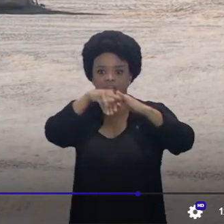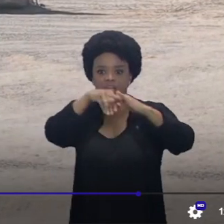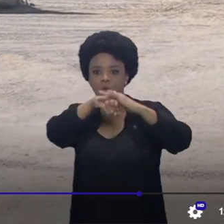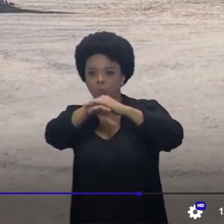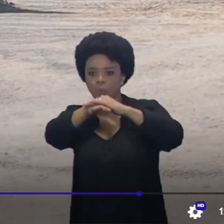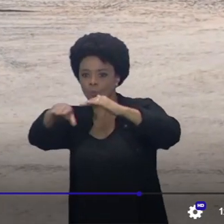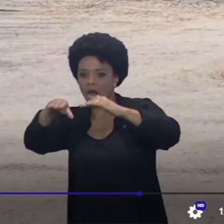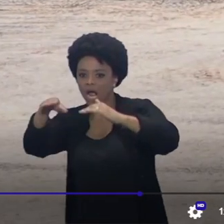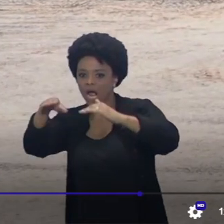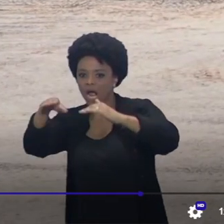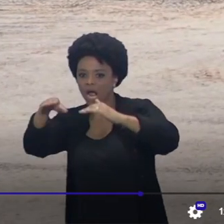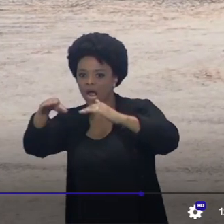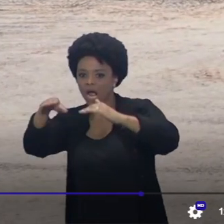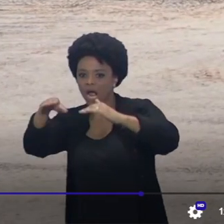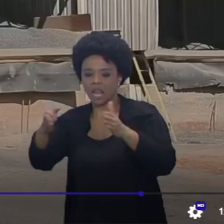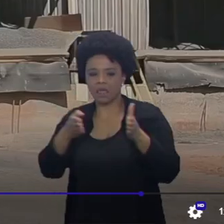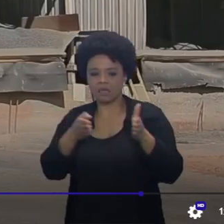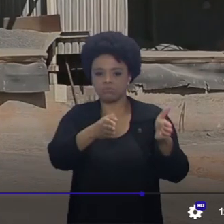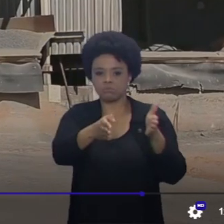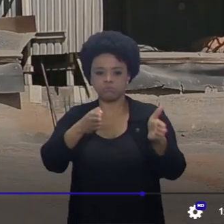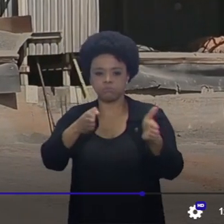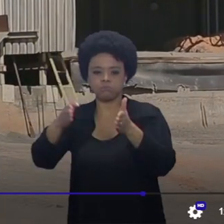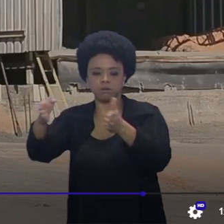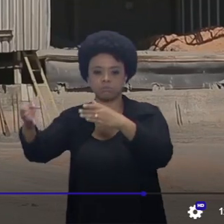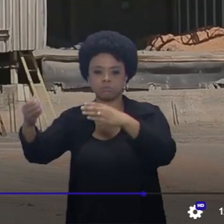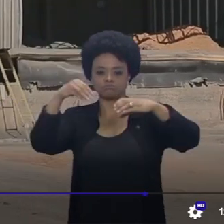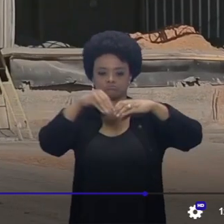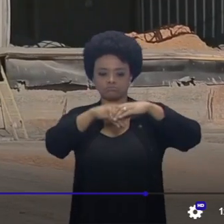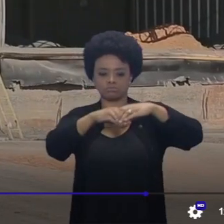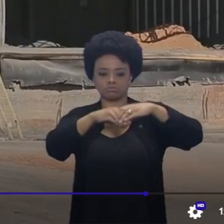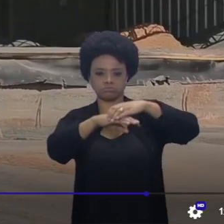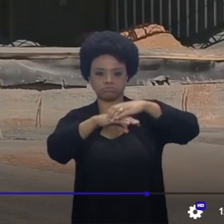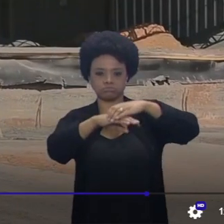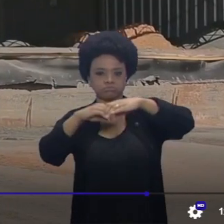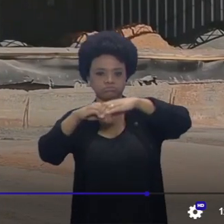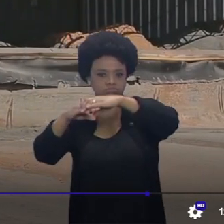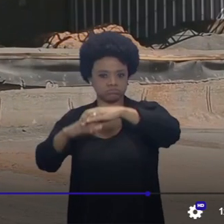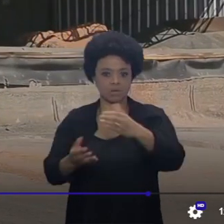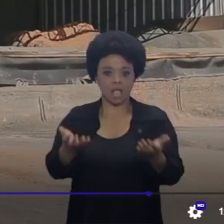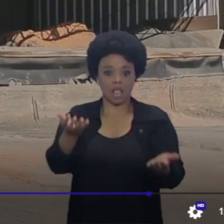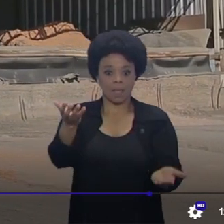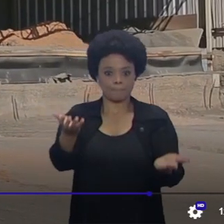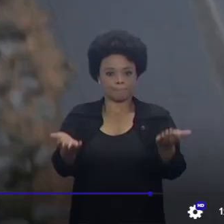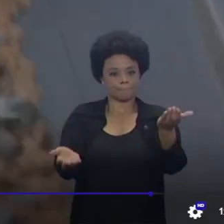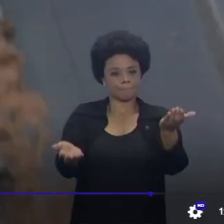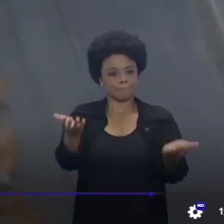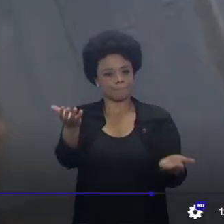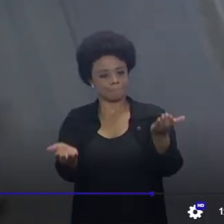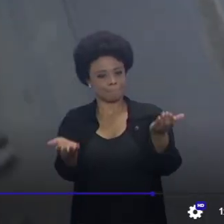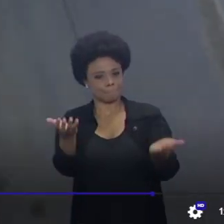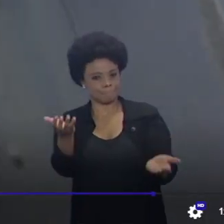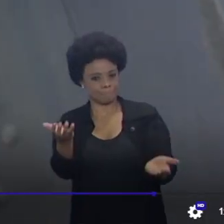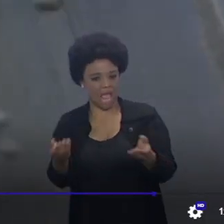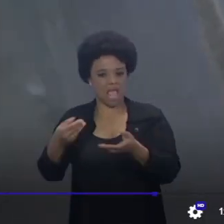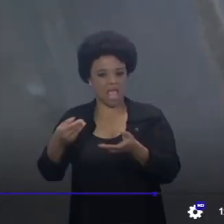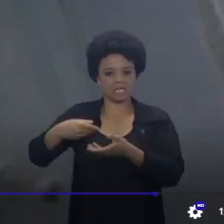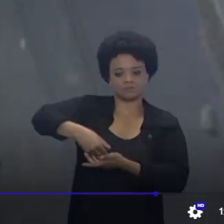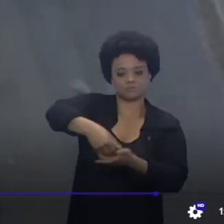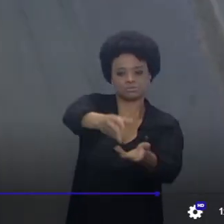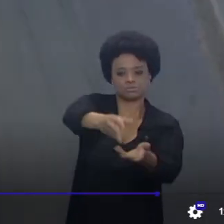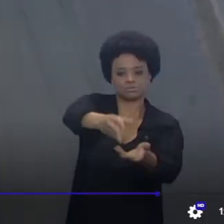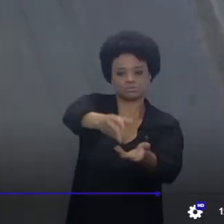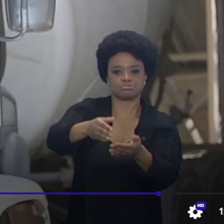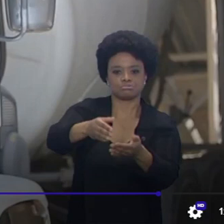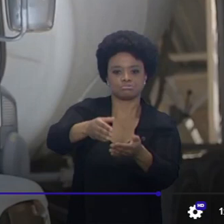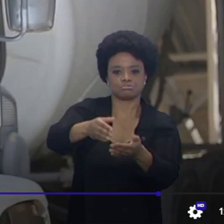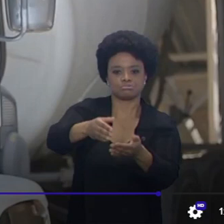nessas baias são pesados em cada uma dessas caixas, enviados para as esteiras e